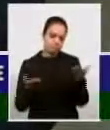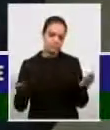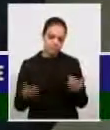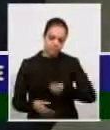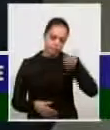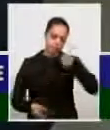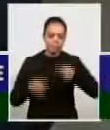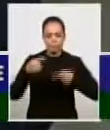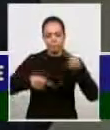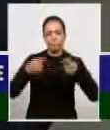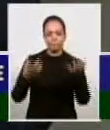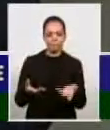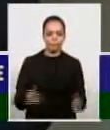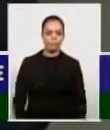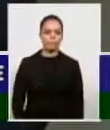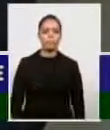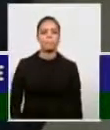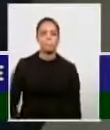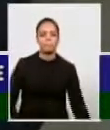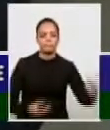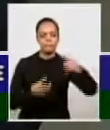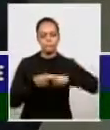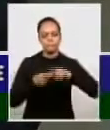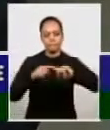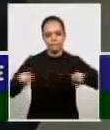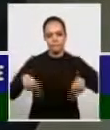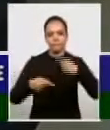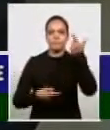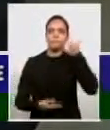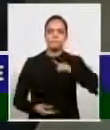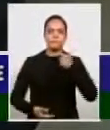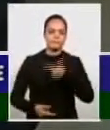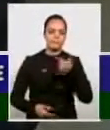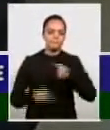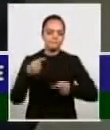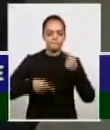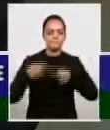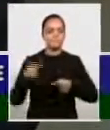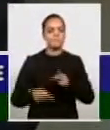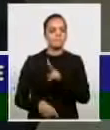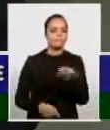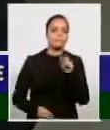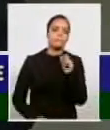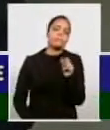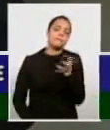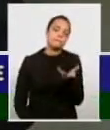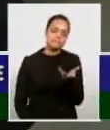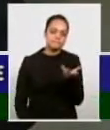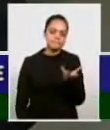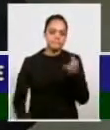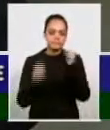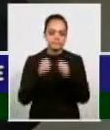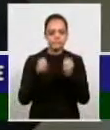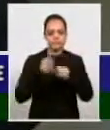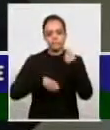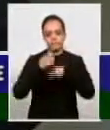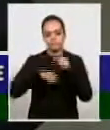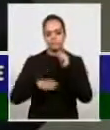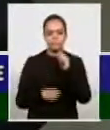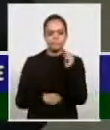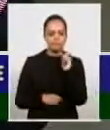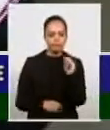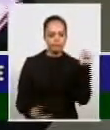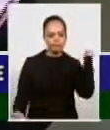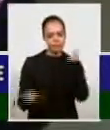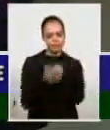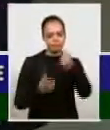em primeiro turno. Ela volta ao plenário novamente em segunda discussão e vai ao Poder Executivo para a